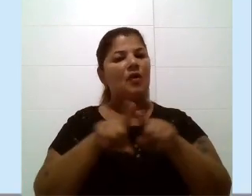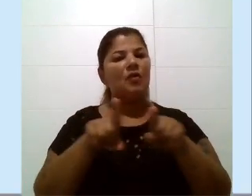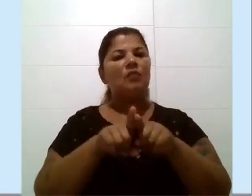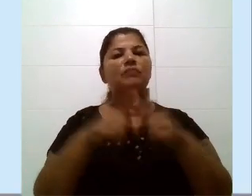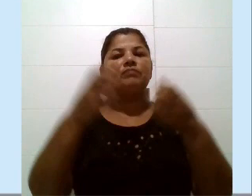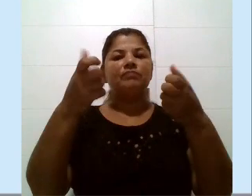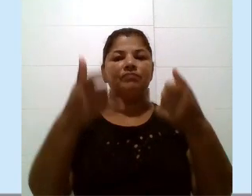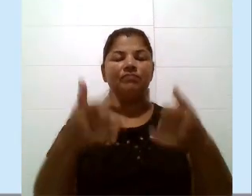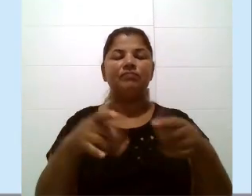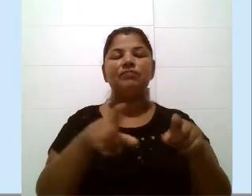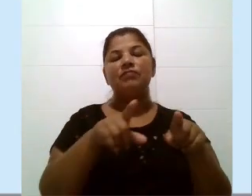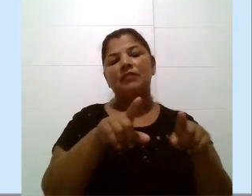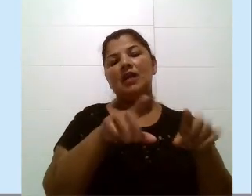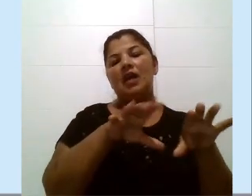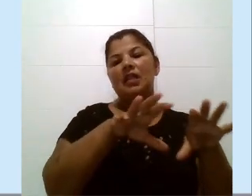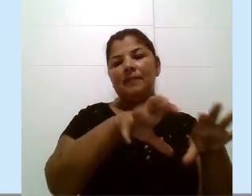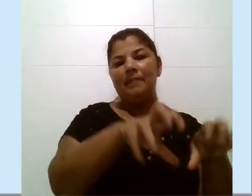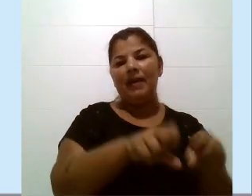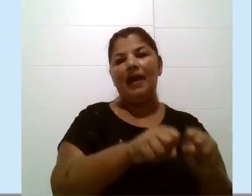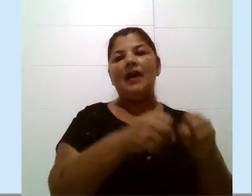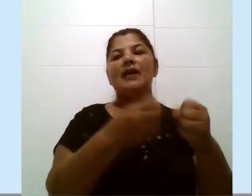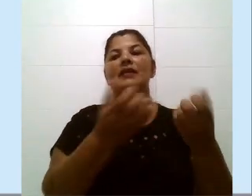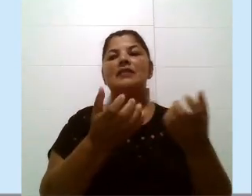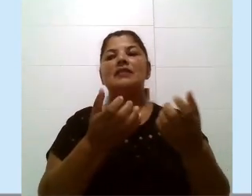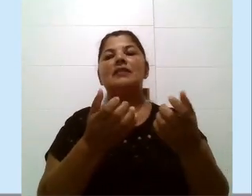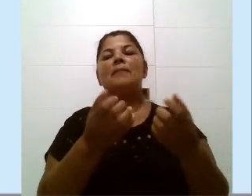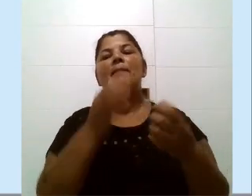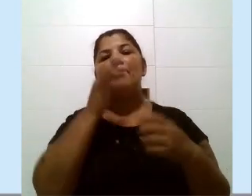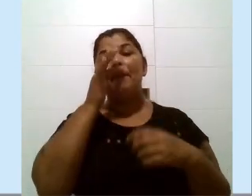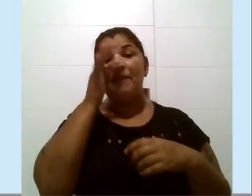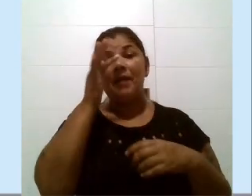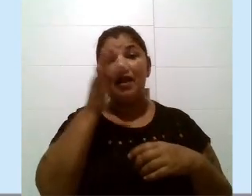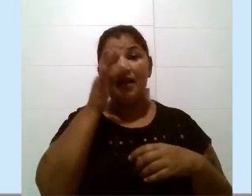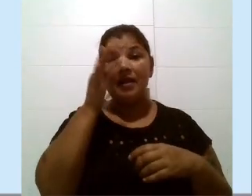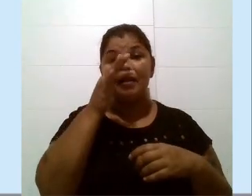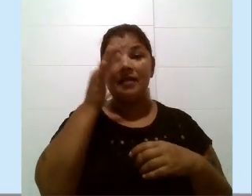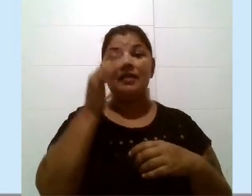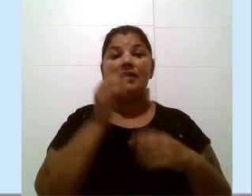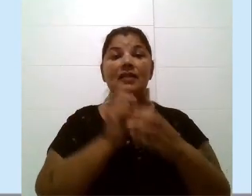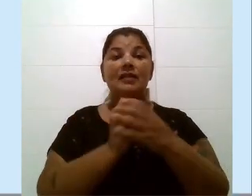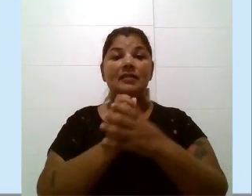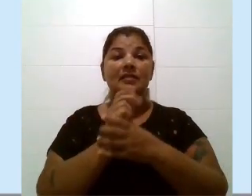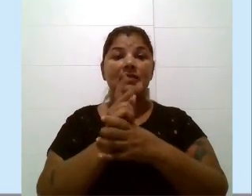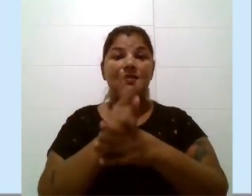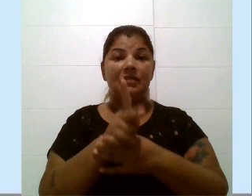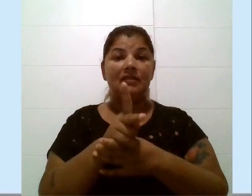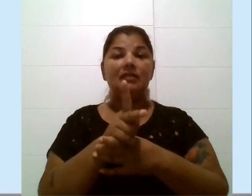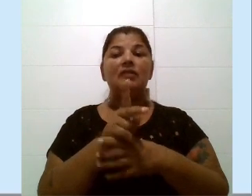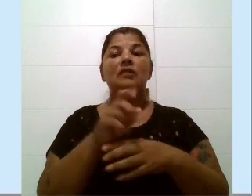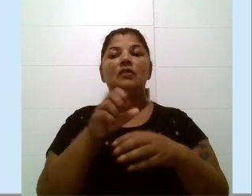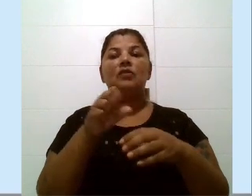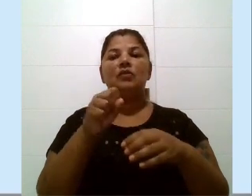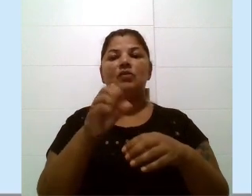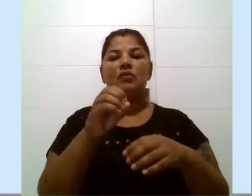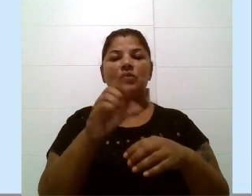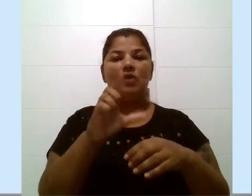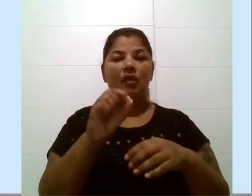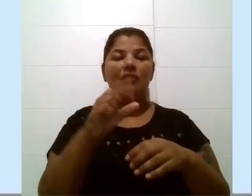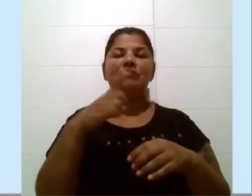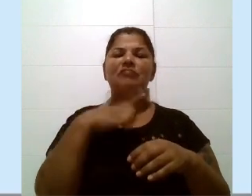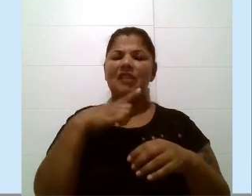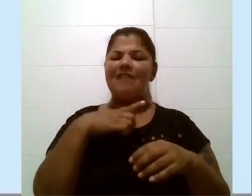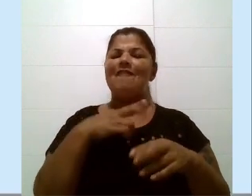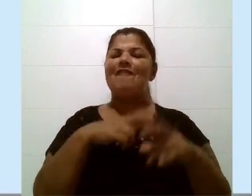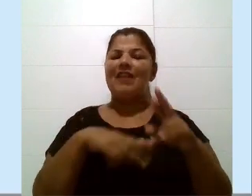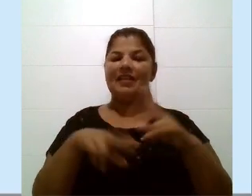os animais, assim como as espécies de plantas, os solos também ele tem outras variedades. Tá?